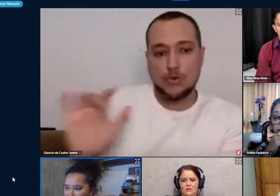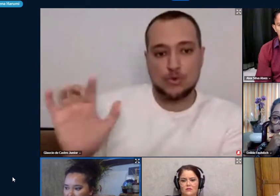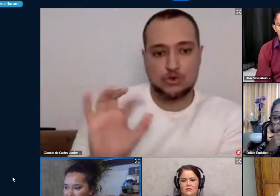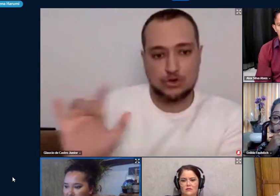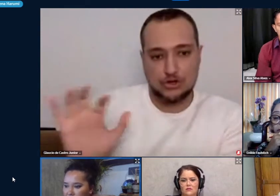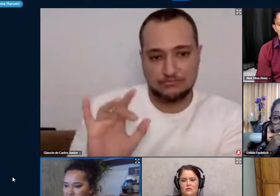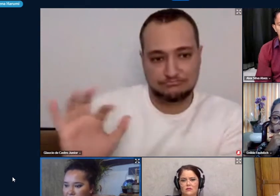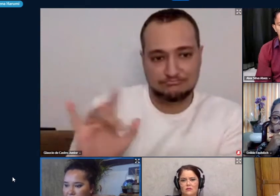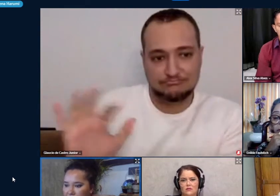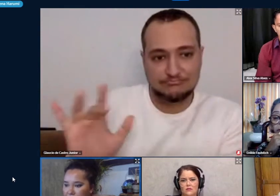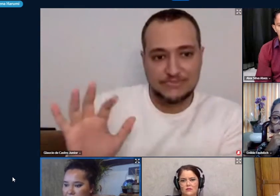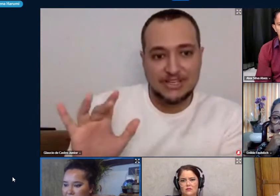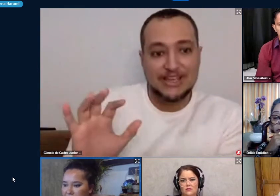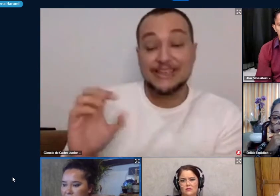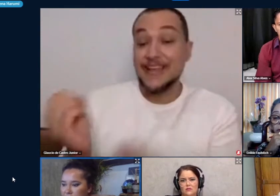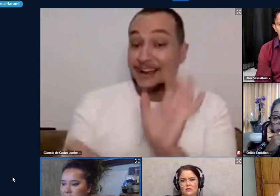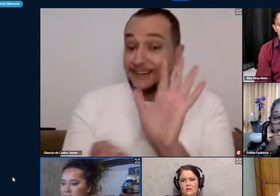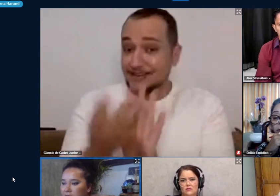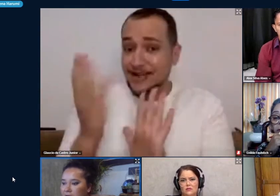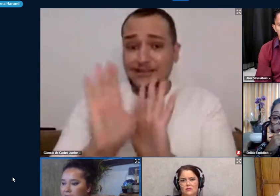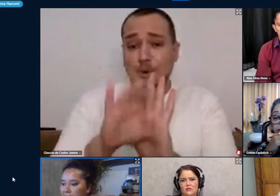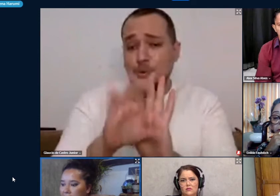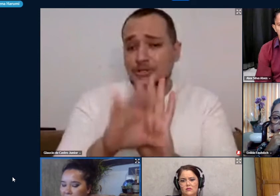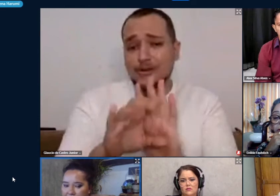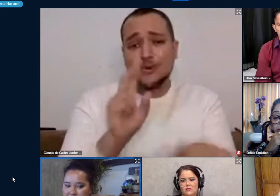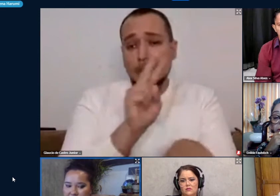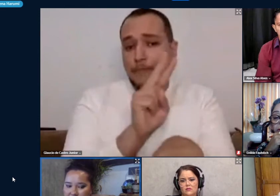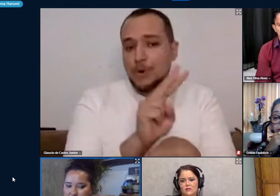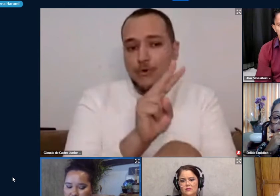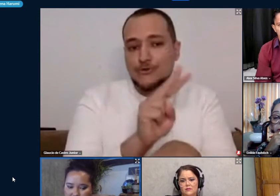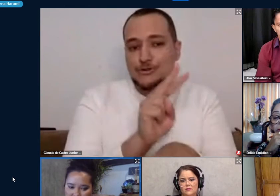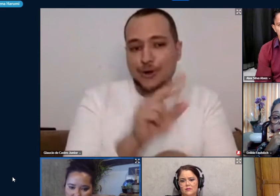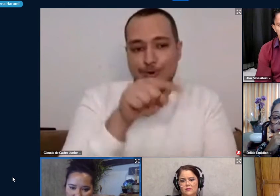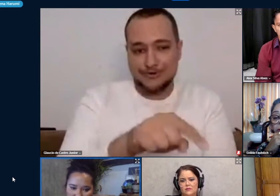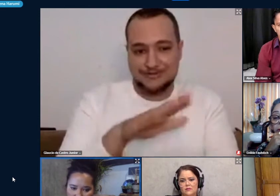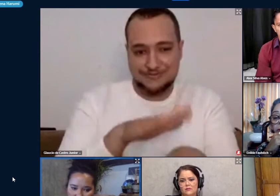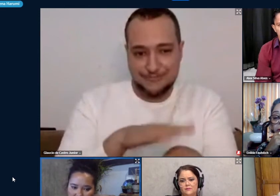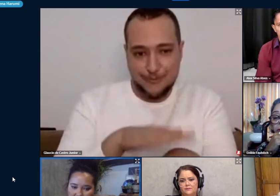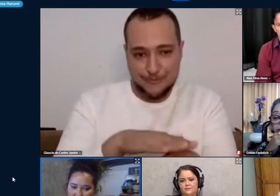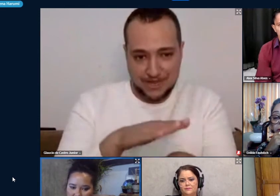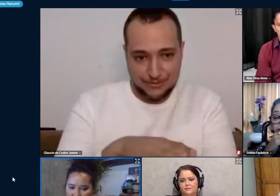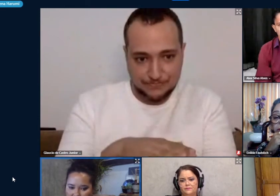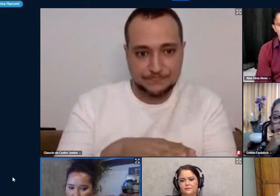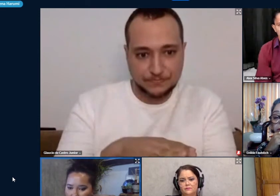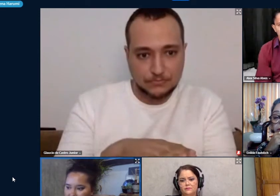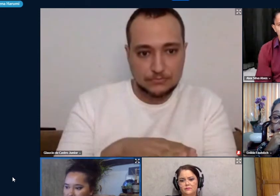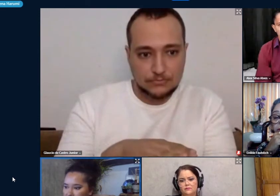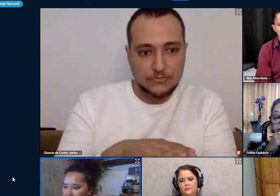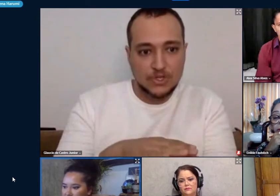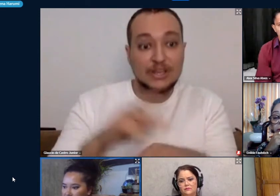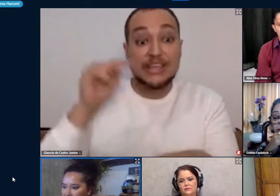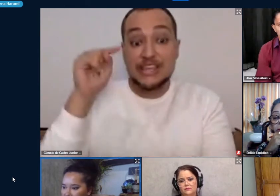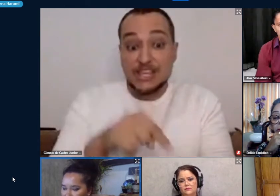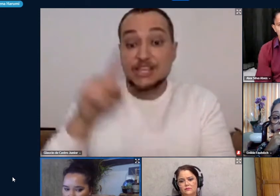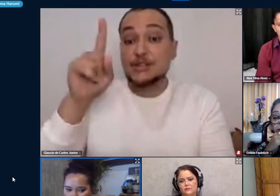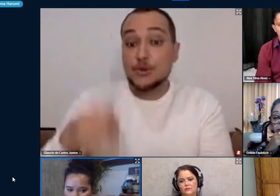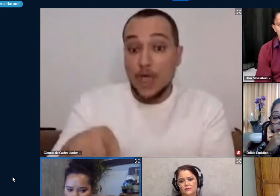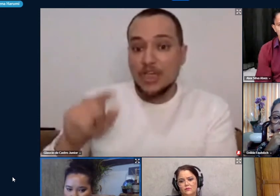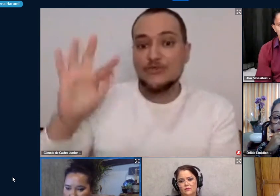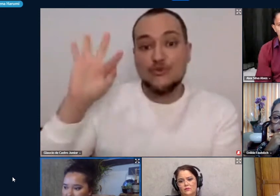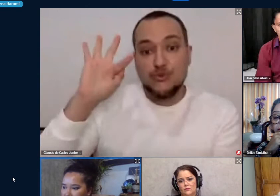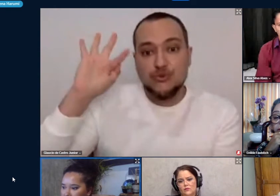que apontam para um processo, por exemplo, de diferentes formas. Pode usar